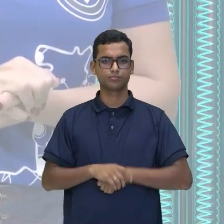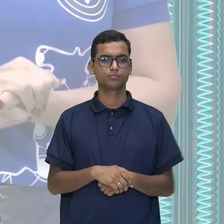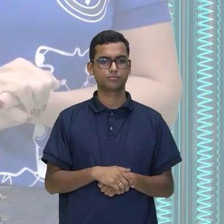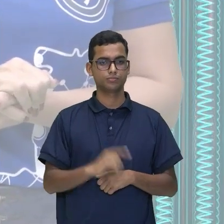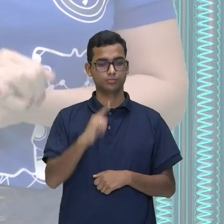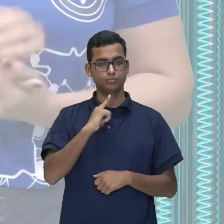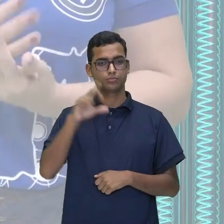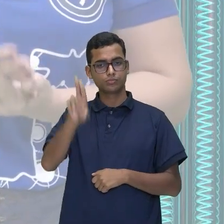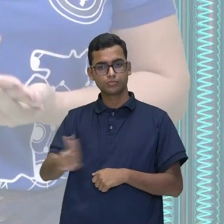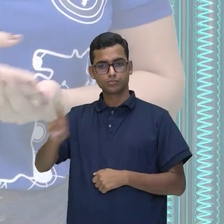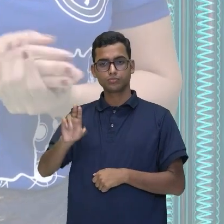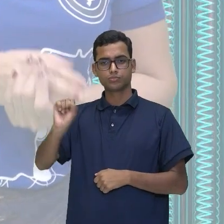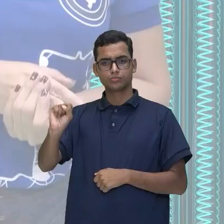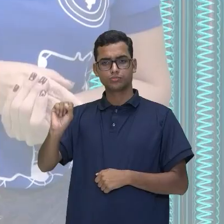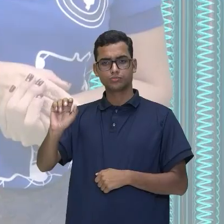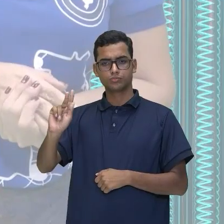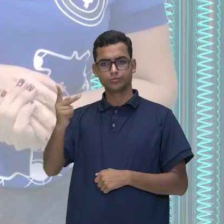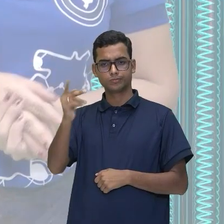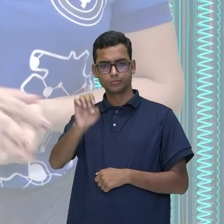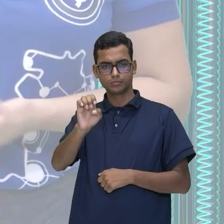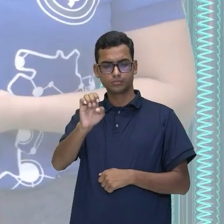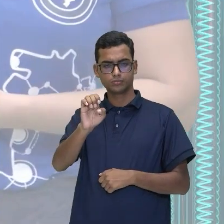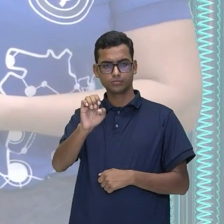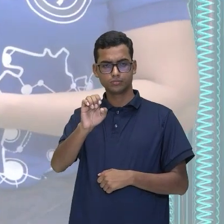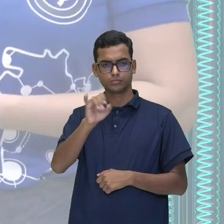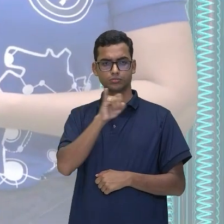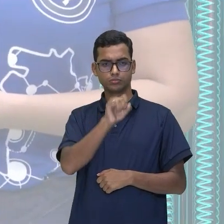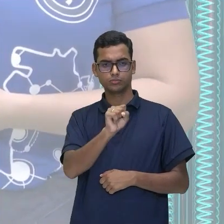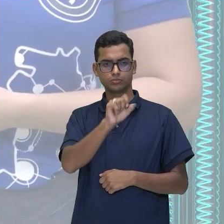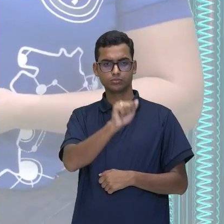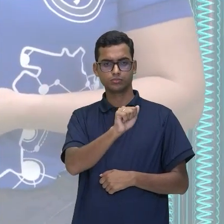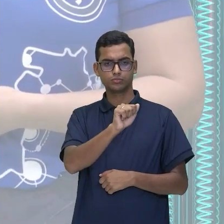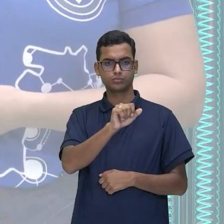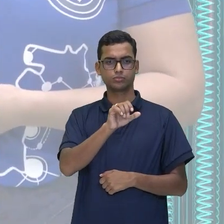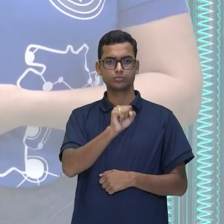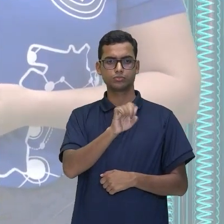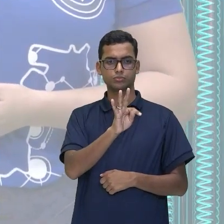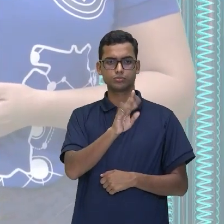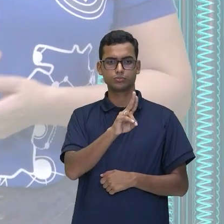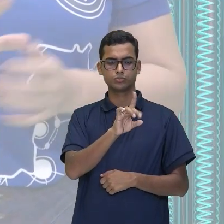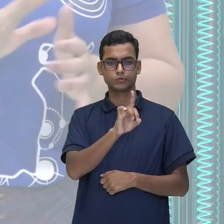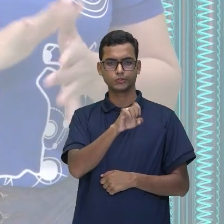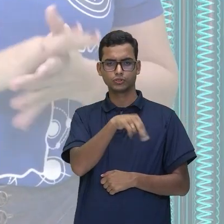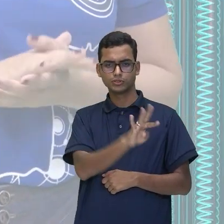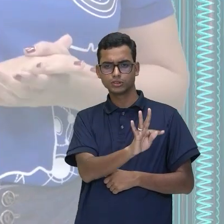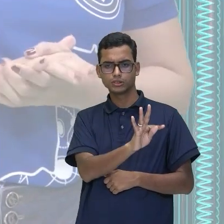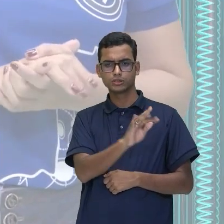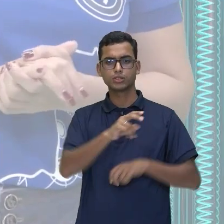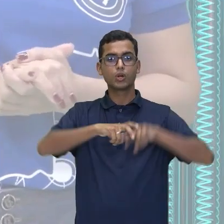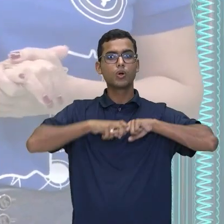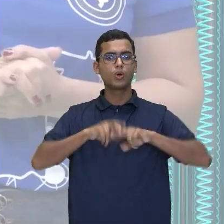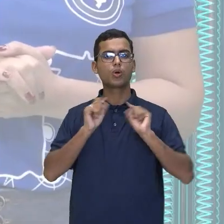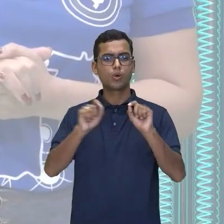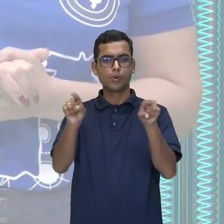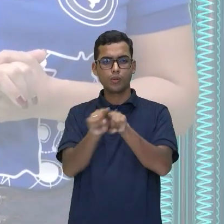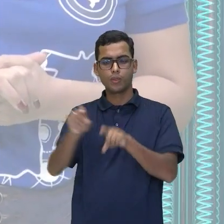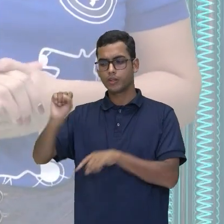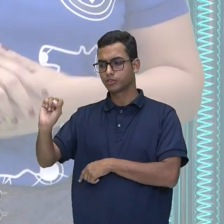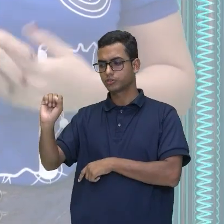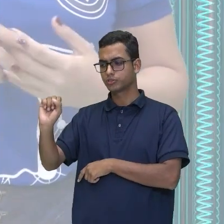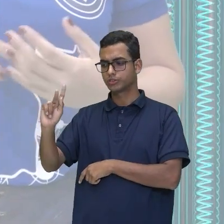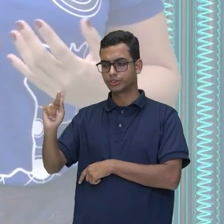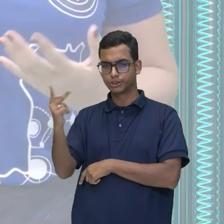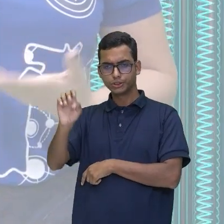o she. She is a student. Por que eu usei o she? Porque she é o pronome que eu uso quando eu